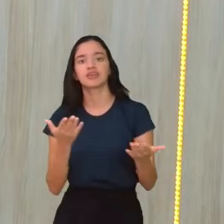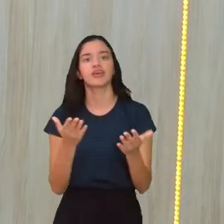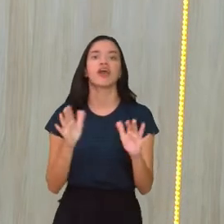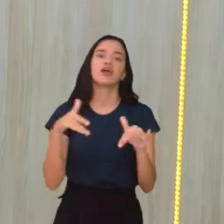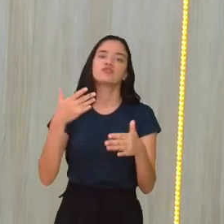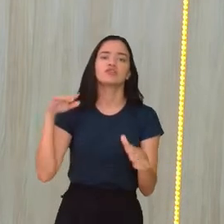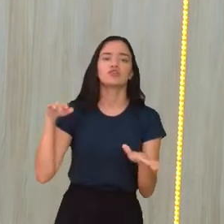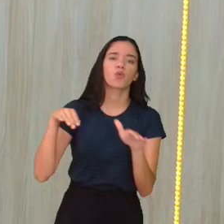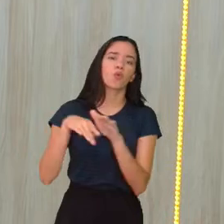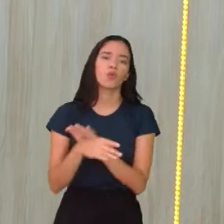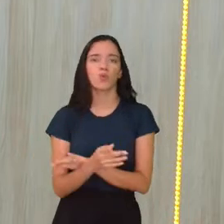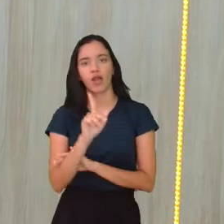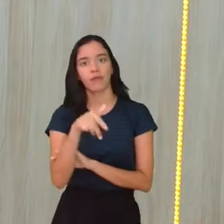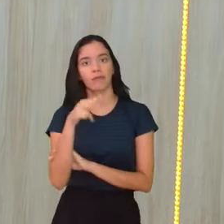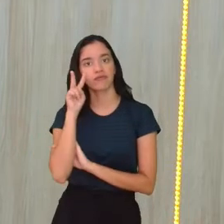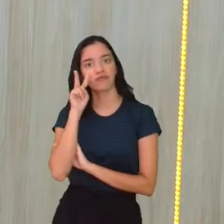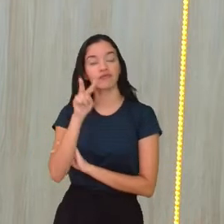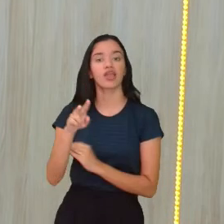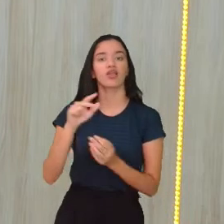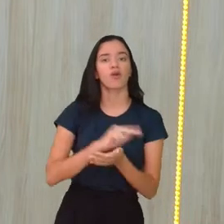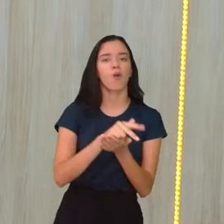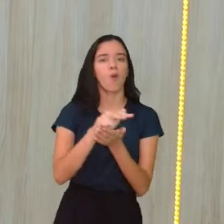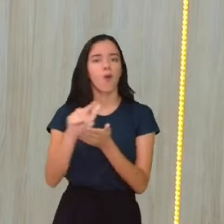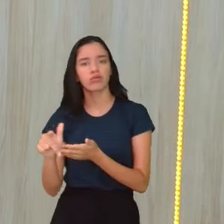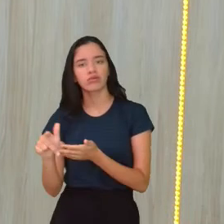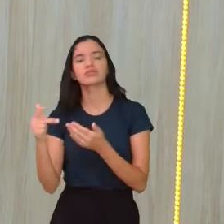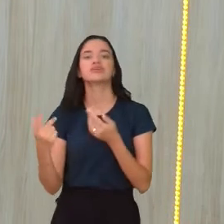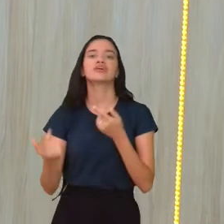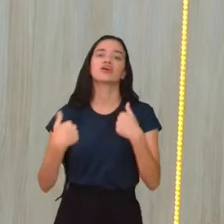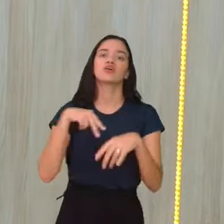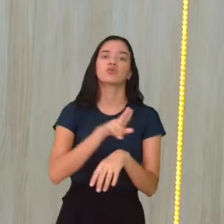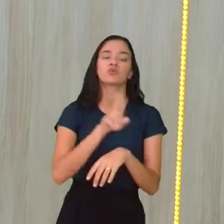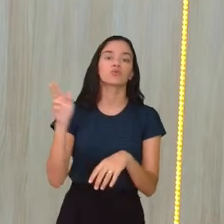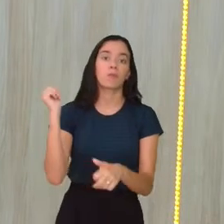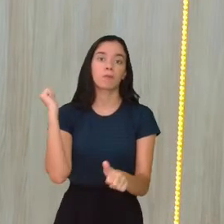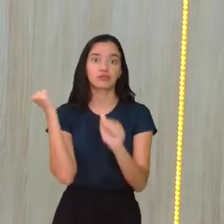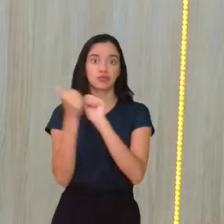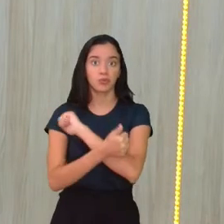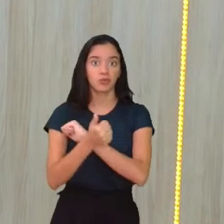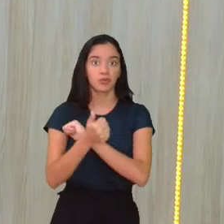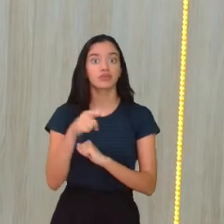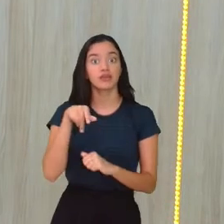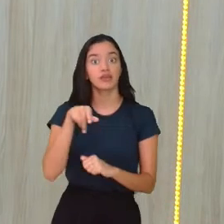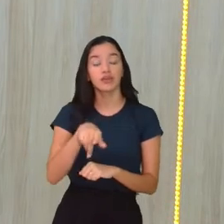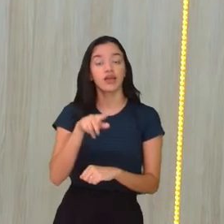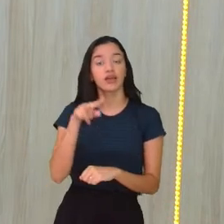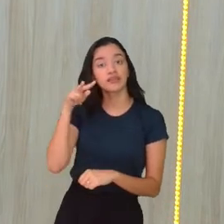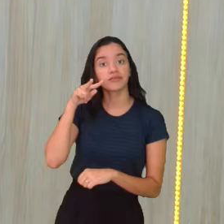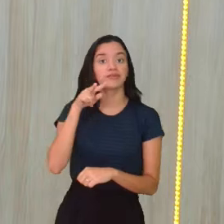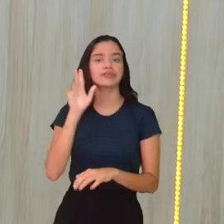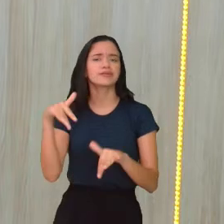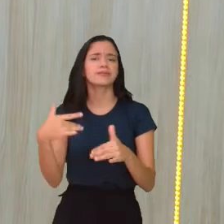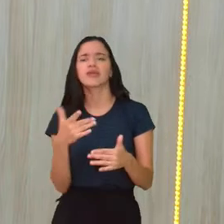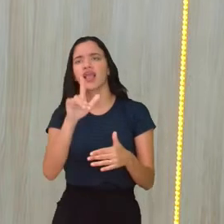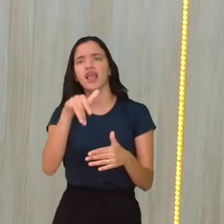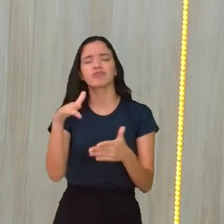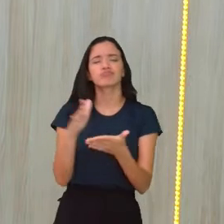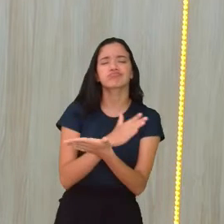vocês costumam ver mais coisas com o nome esporte, né? Às vezes vocês veem